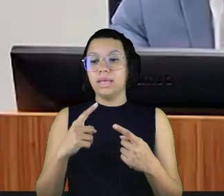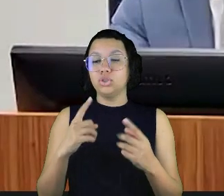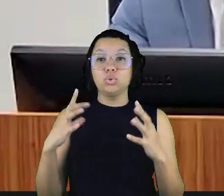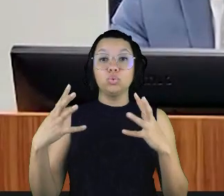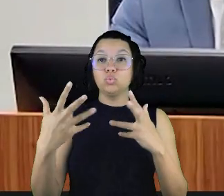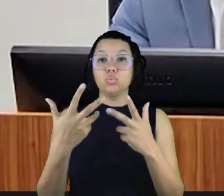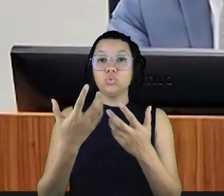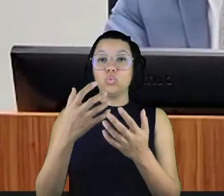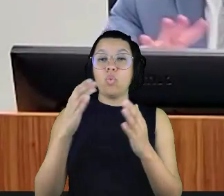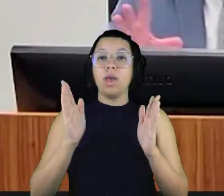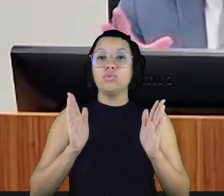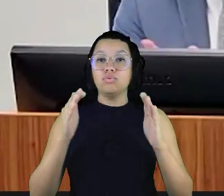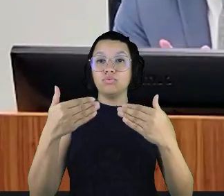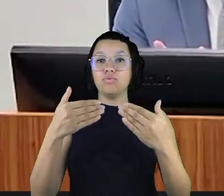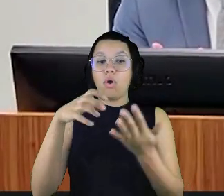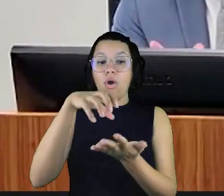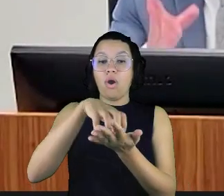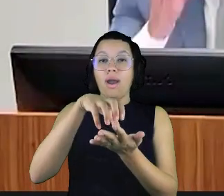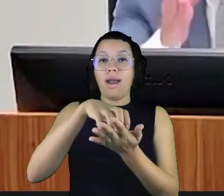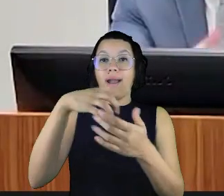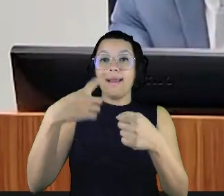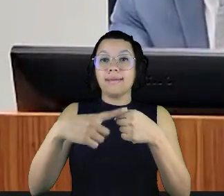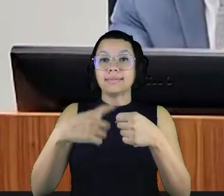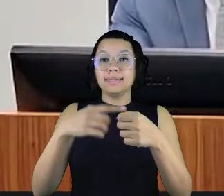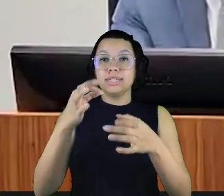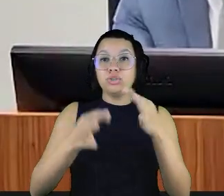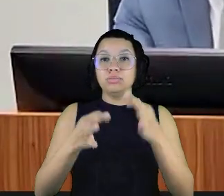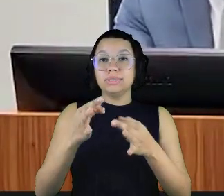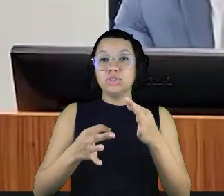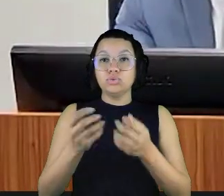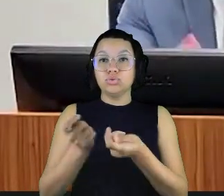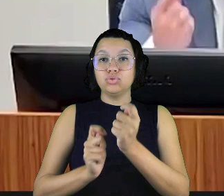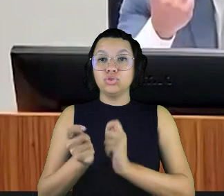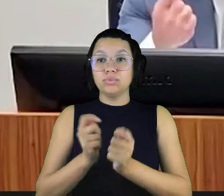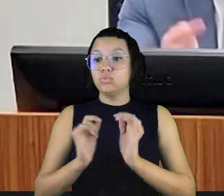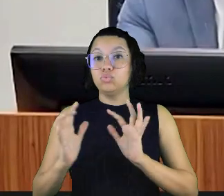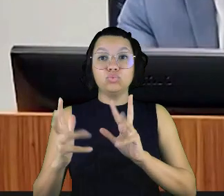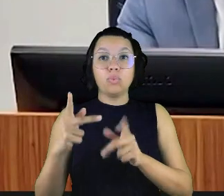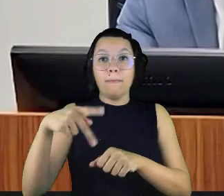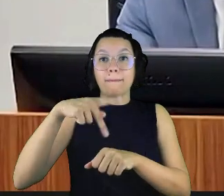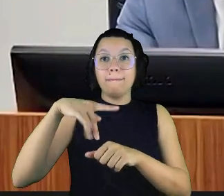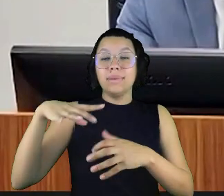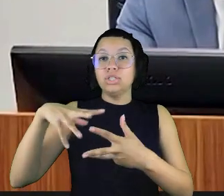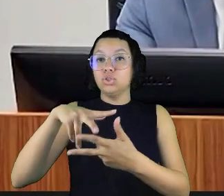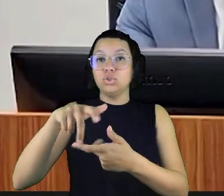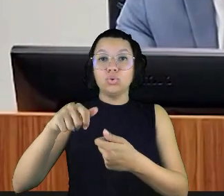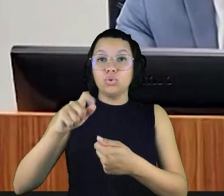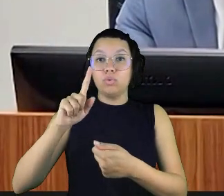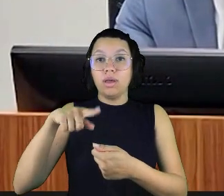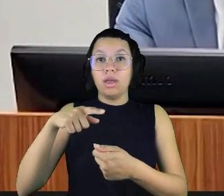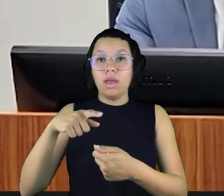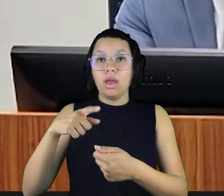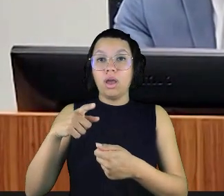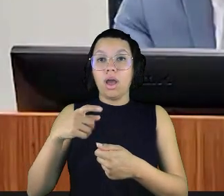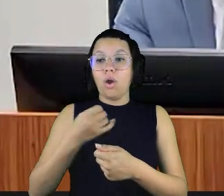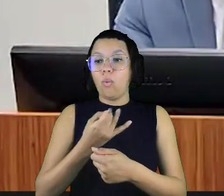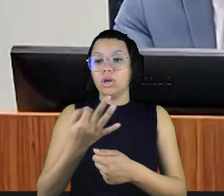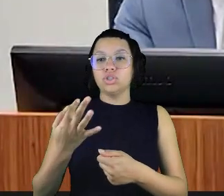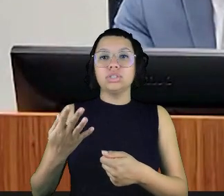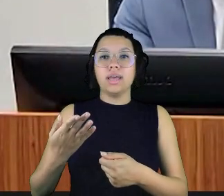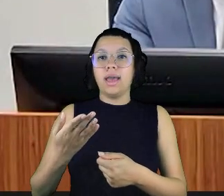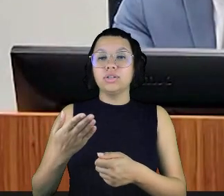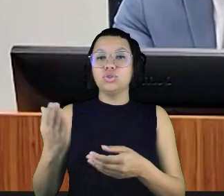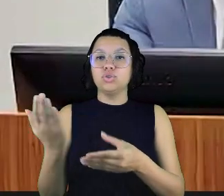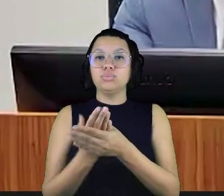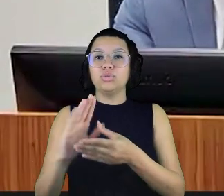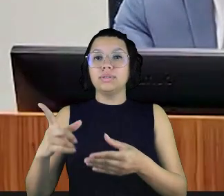administrativo e judicial. Você pega tudo, o país inteiro é o número de processos que nós temos num fórum do Brasil, da Justiça Federal.